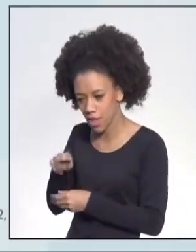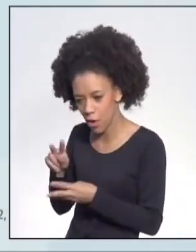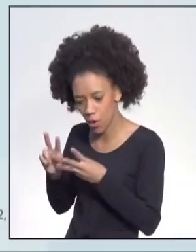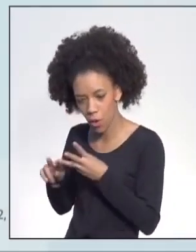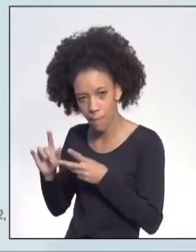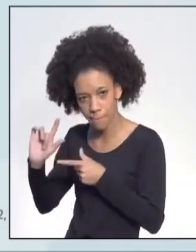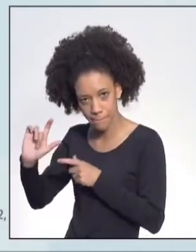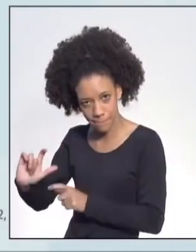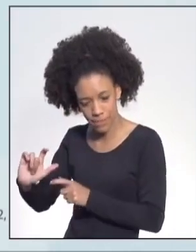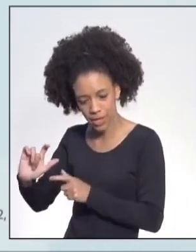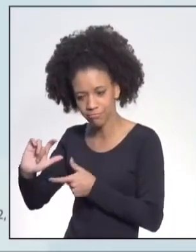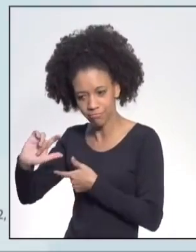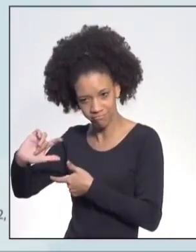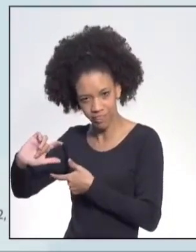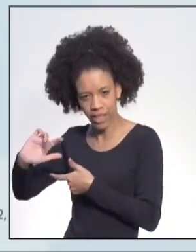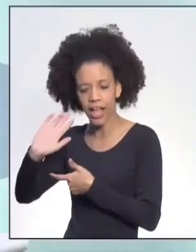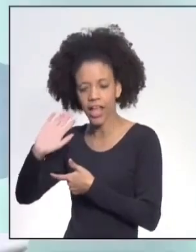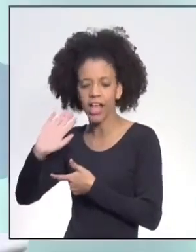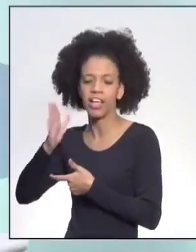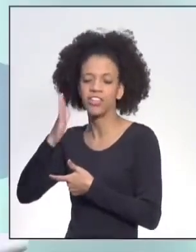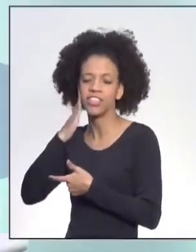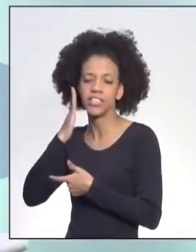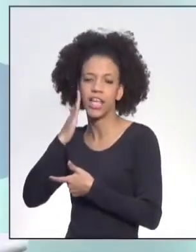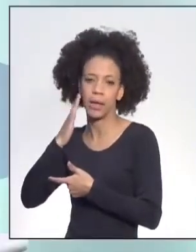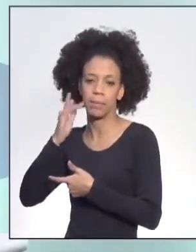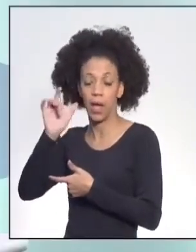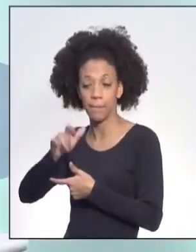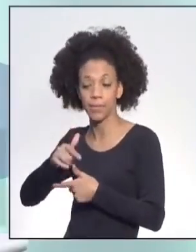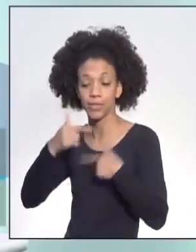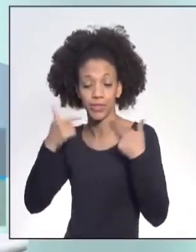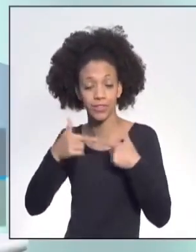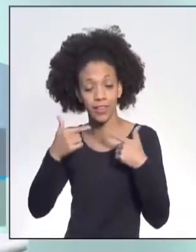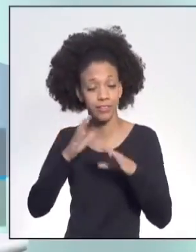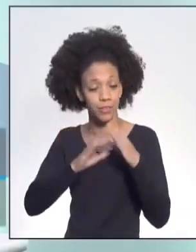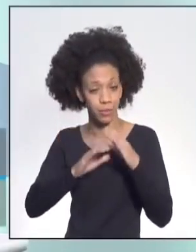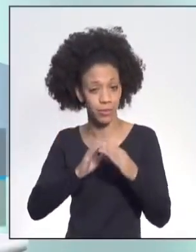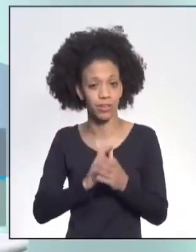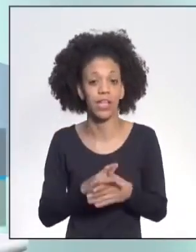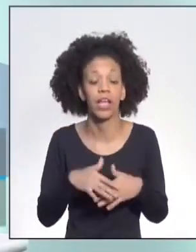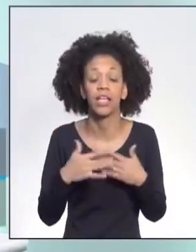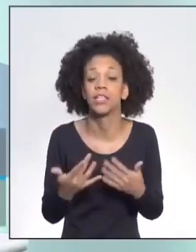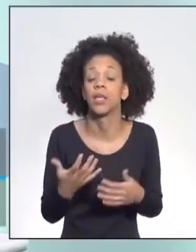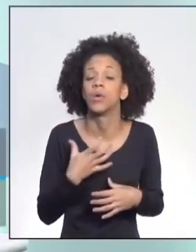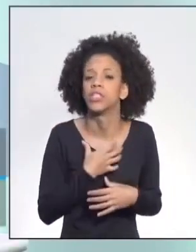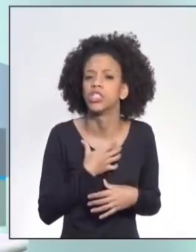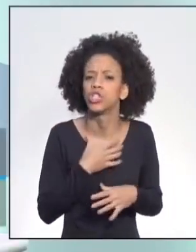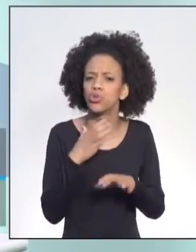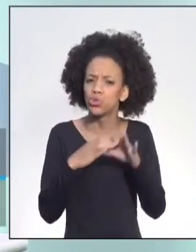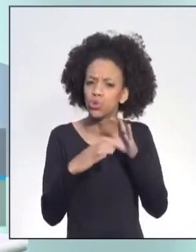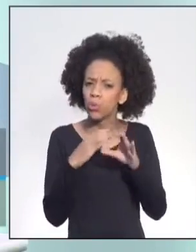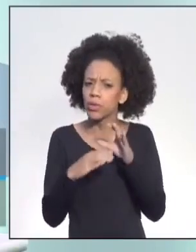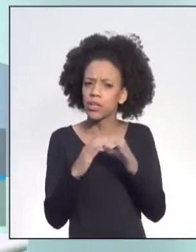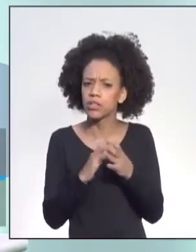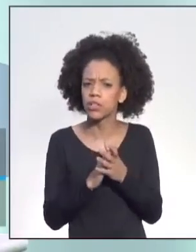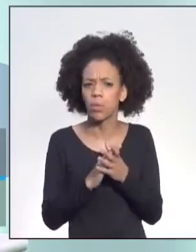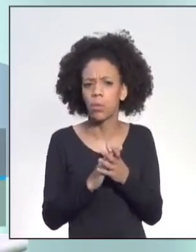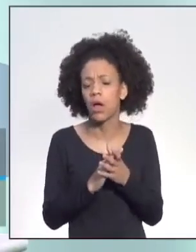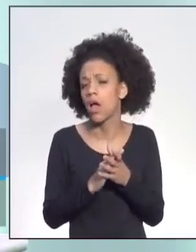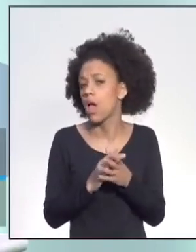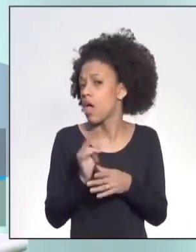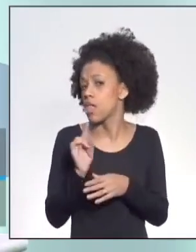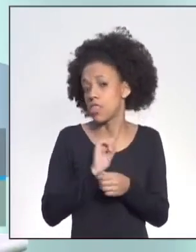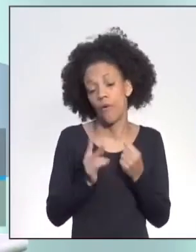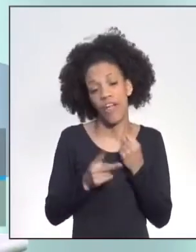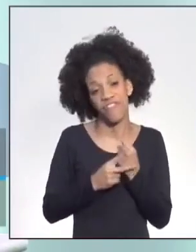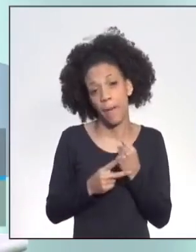que é uma pessoa rindo, que aquela pessoa está feliz ao se comunicar. Então, essa forma de comunicação é uma comunicação não verbal. Você